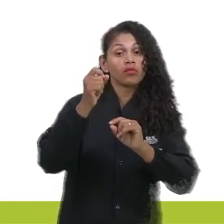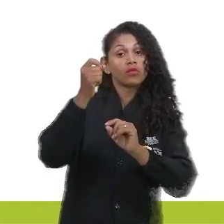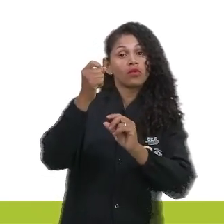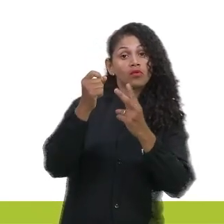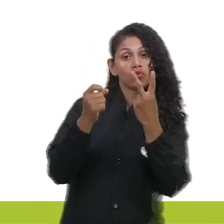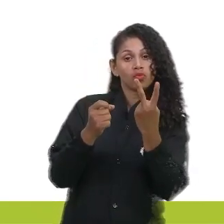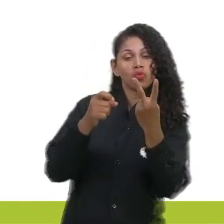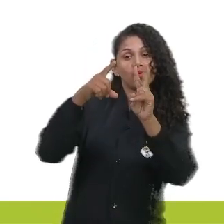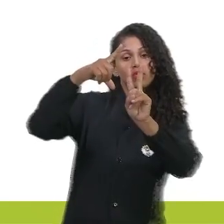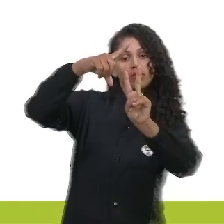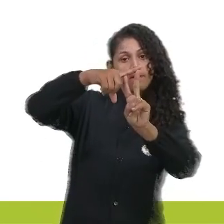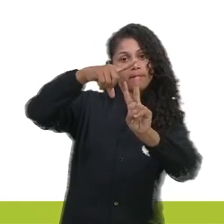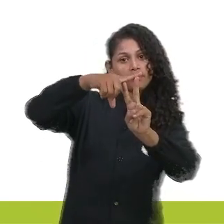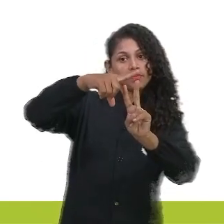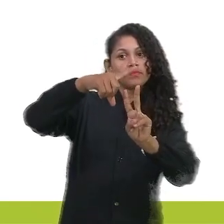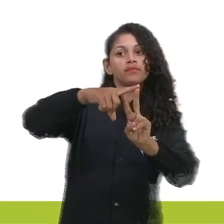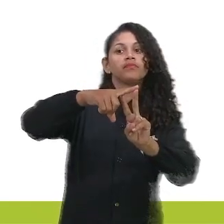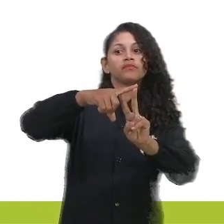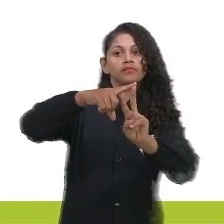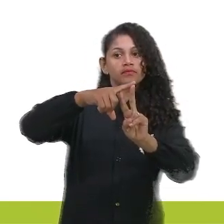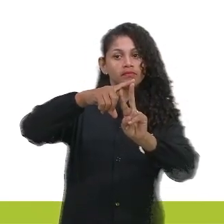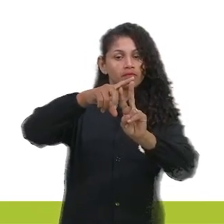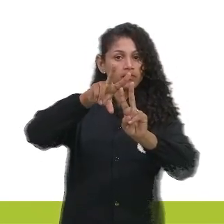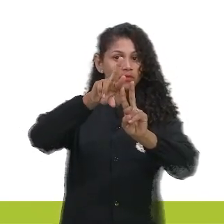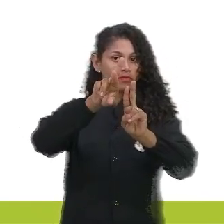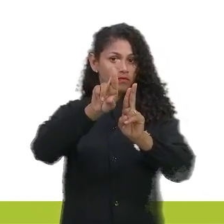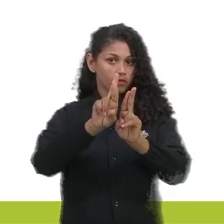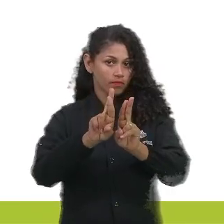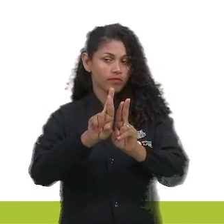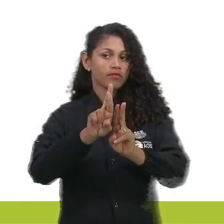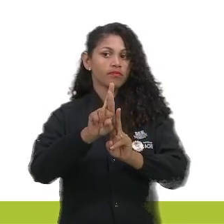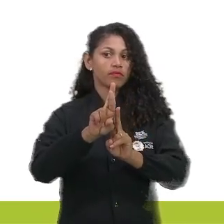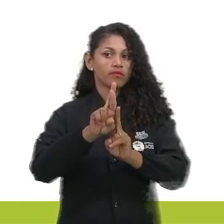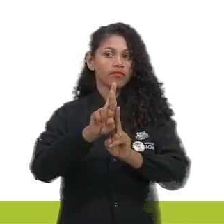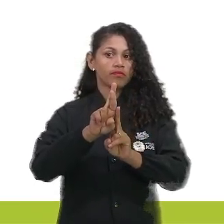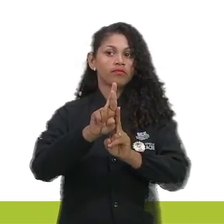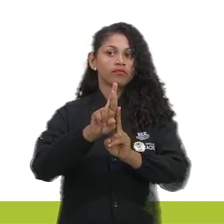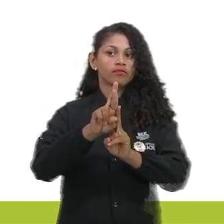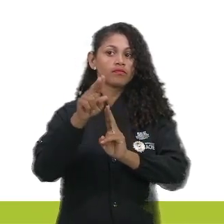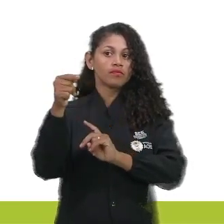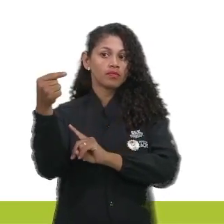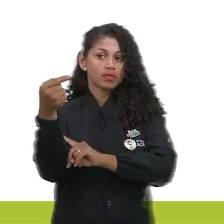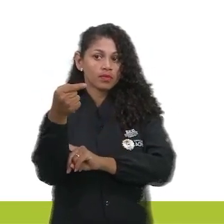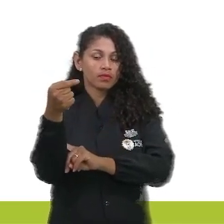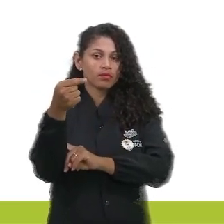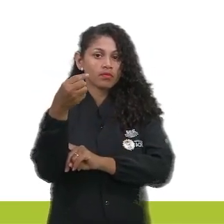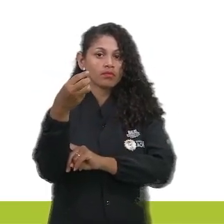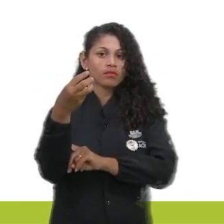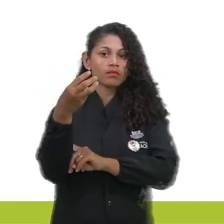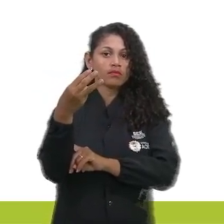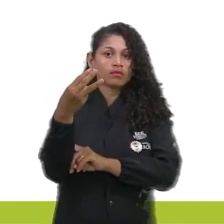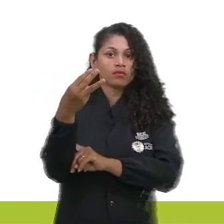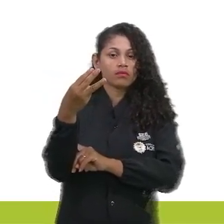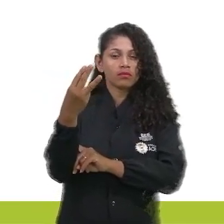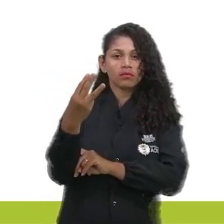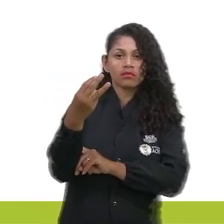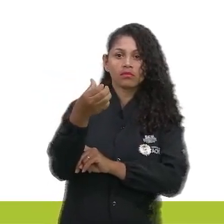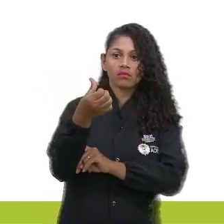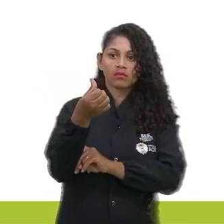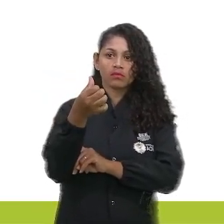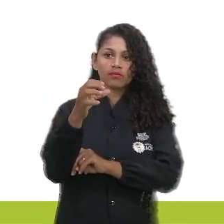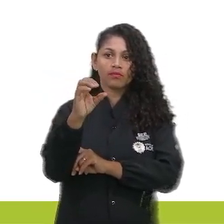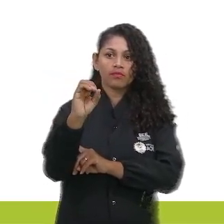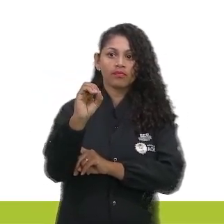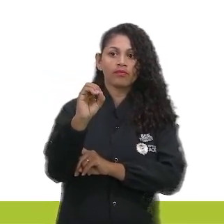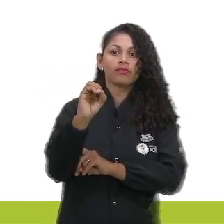2πr está para 360 graus, assim como o comprimento de um arco que você